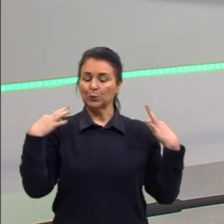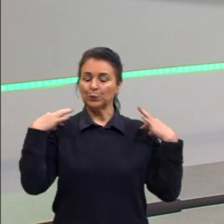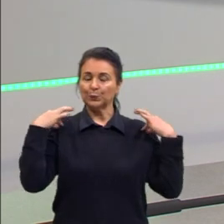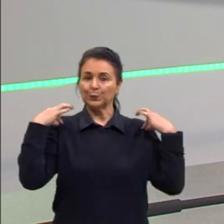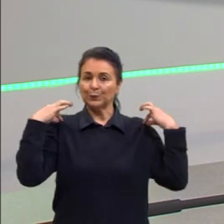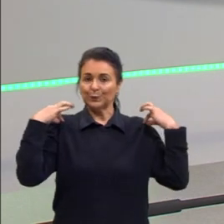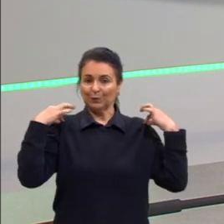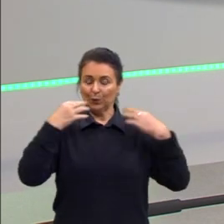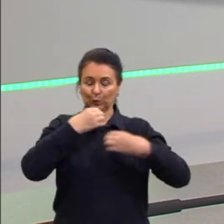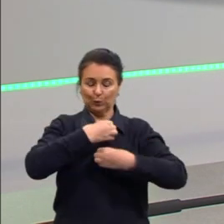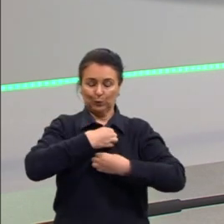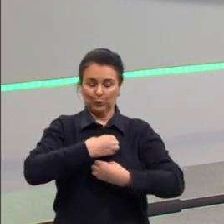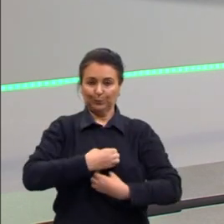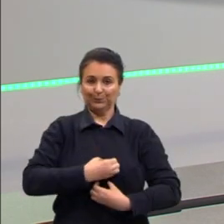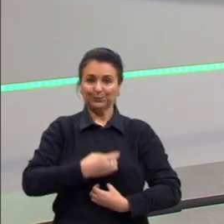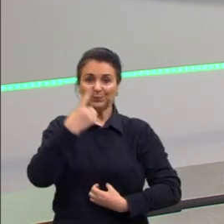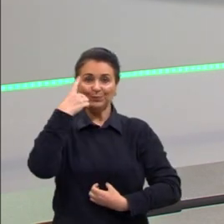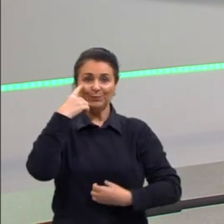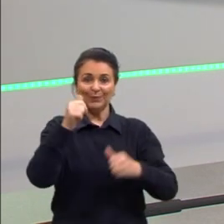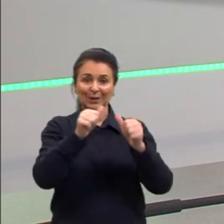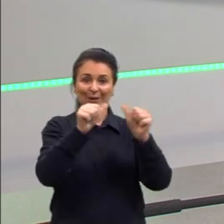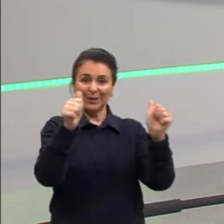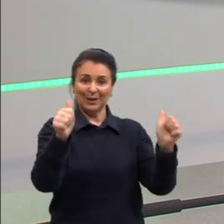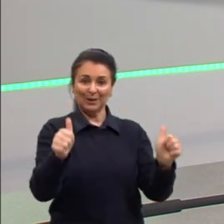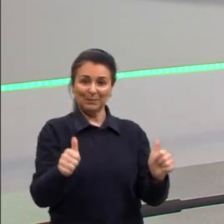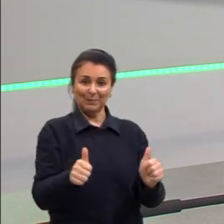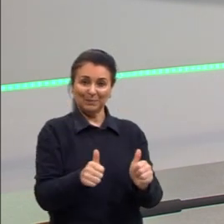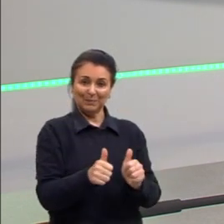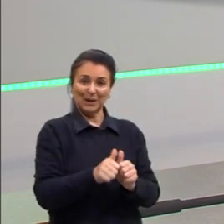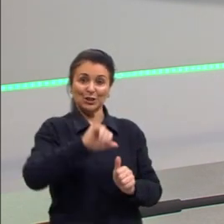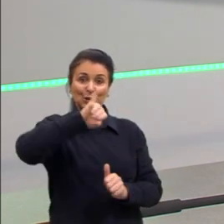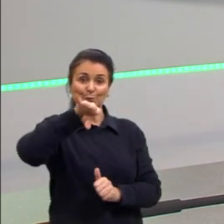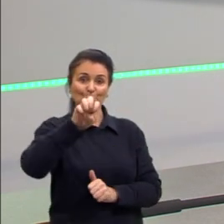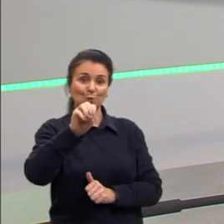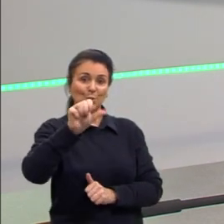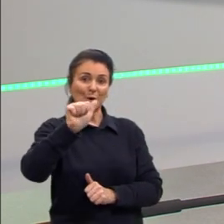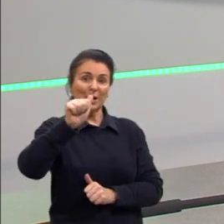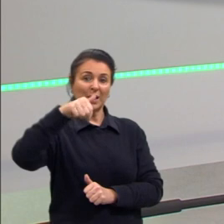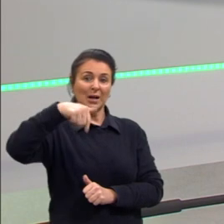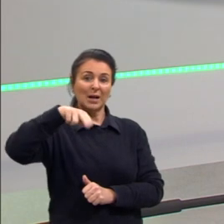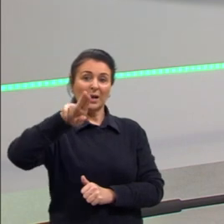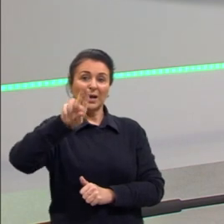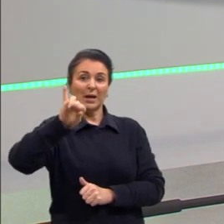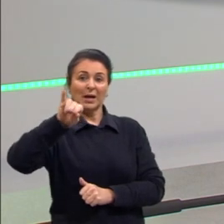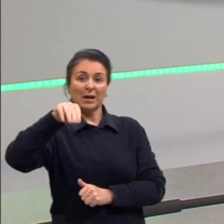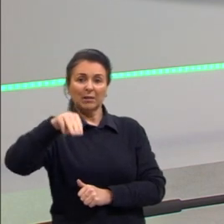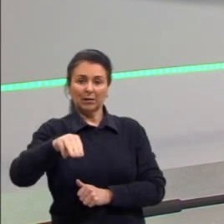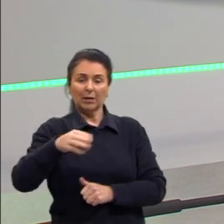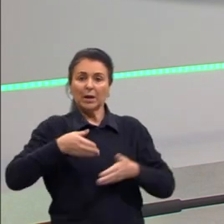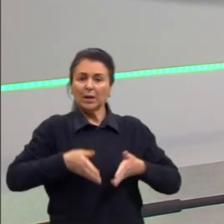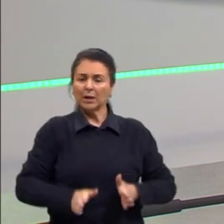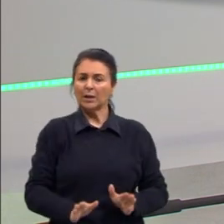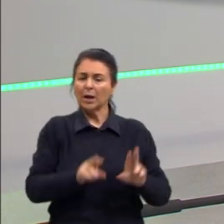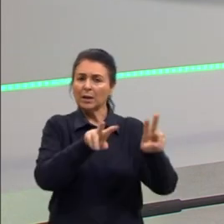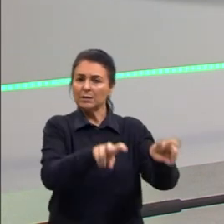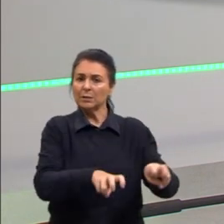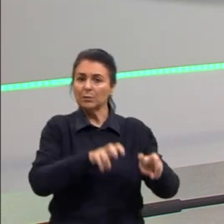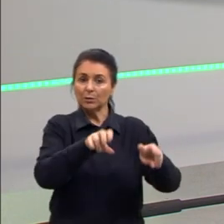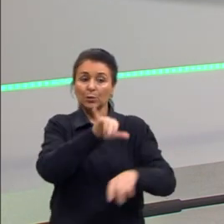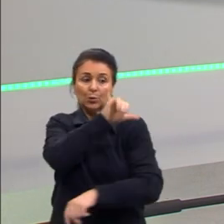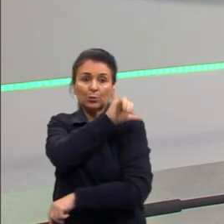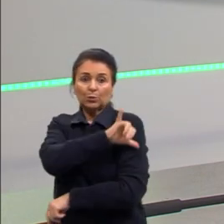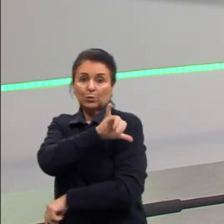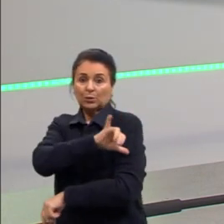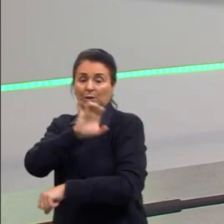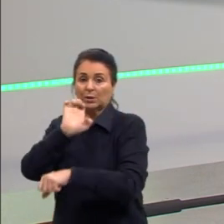terno e aqui está né a imagem do nosso Joaquim Manuel de Macedo então ele nasce no interior do Rio de